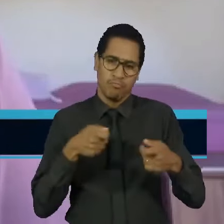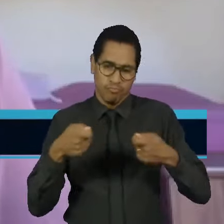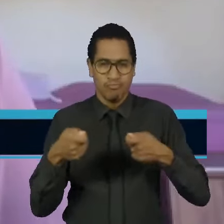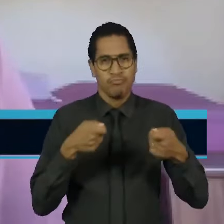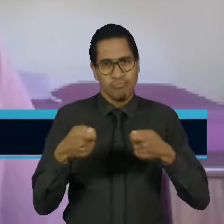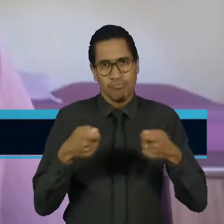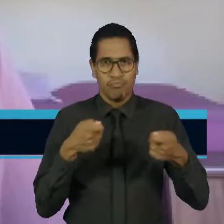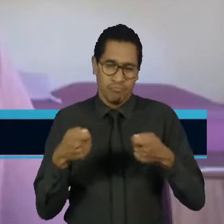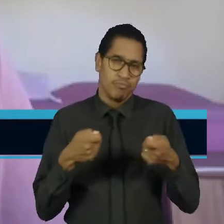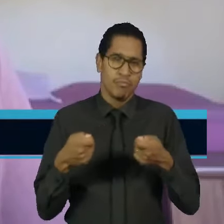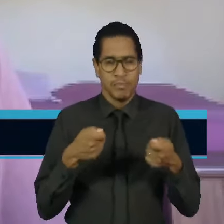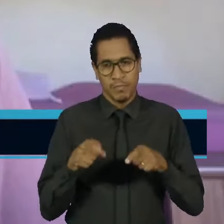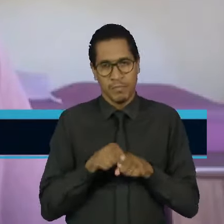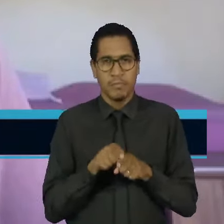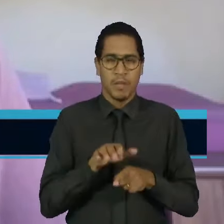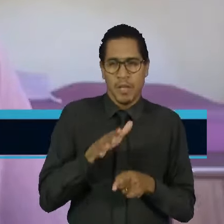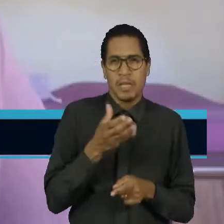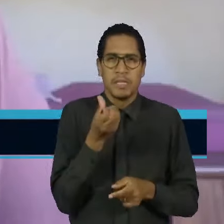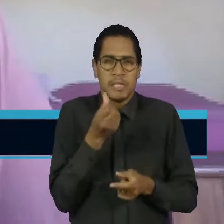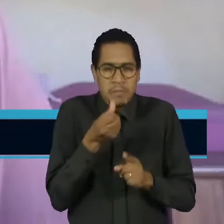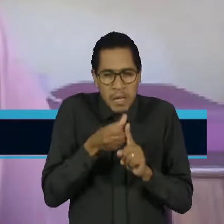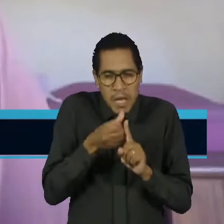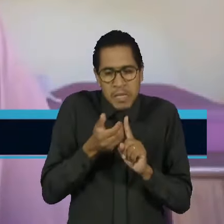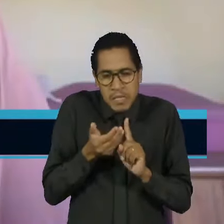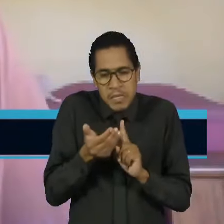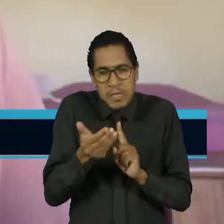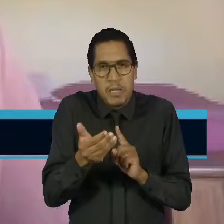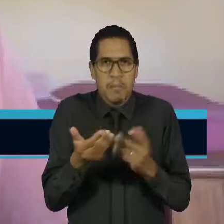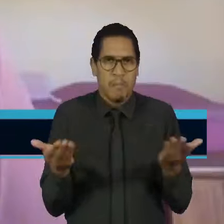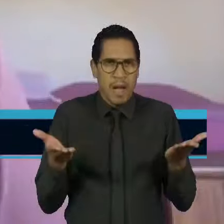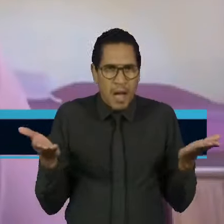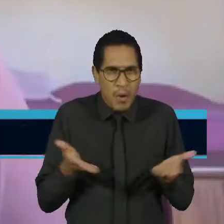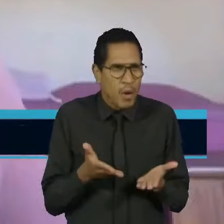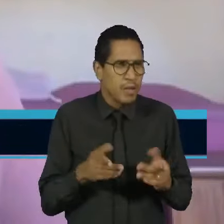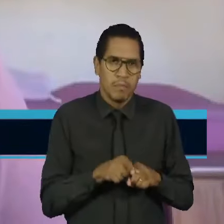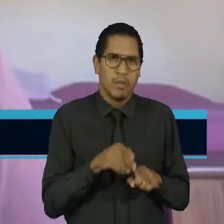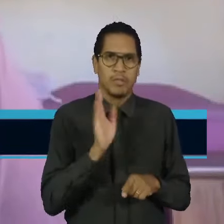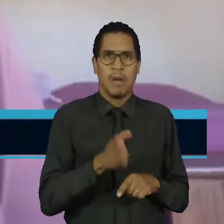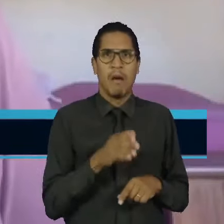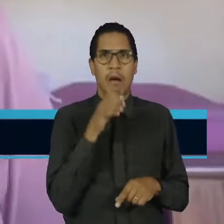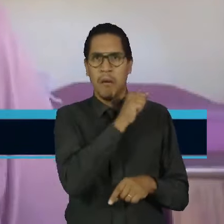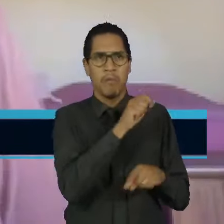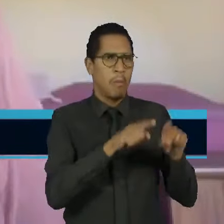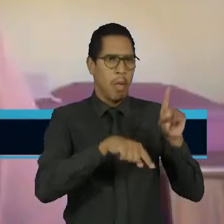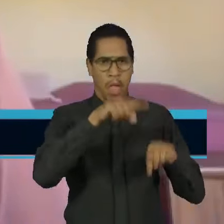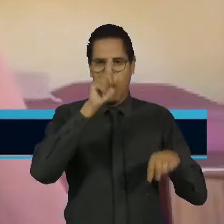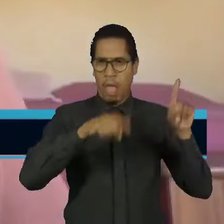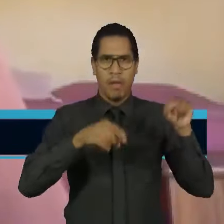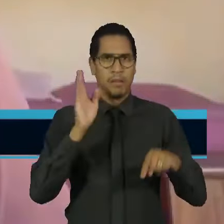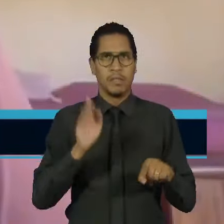de meses artina de acabou